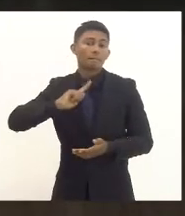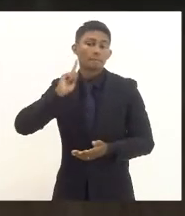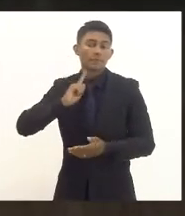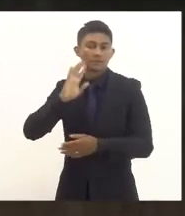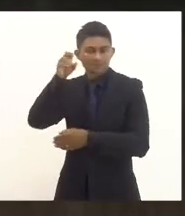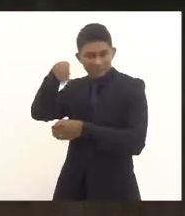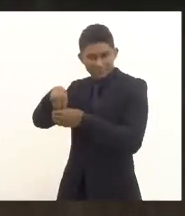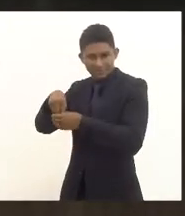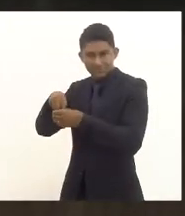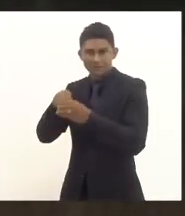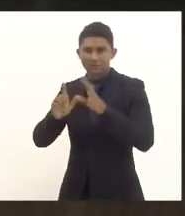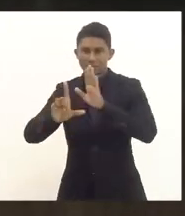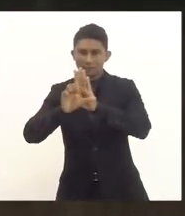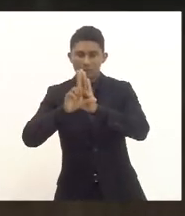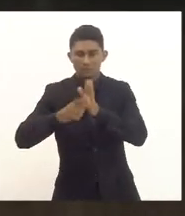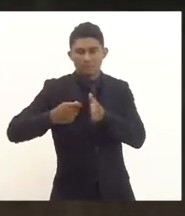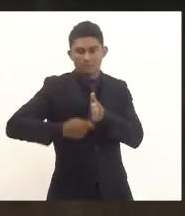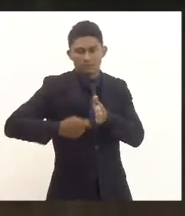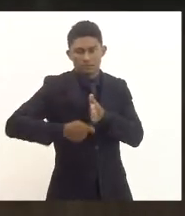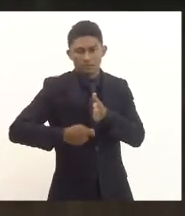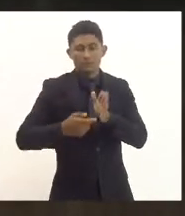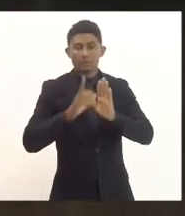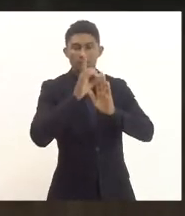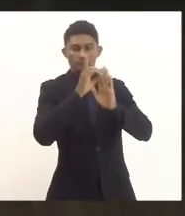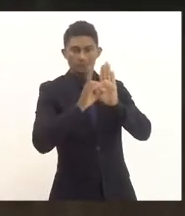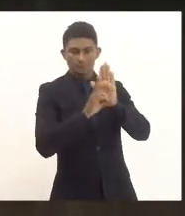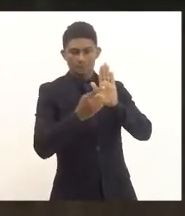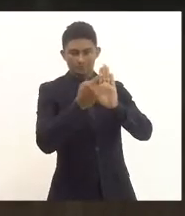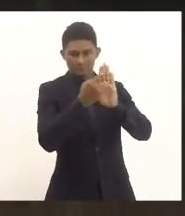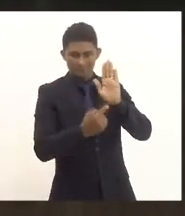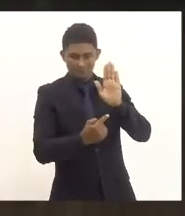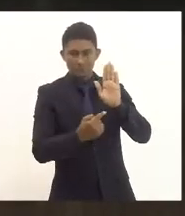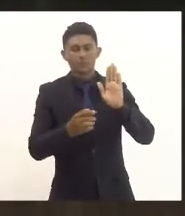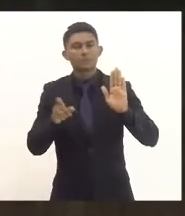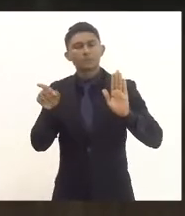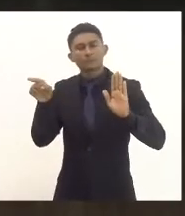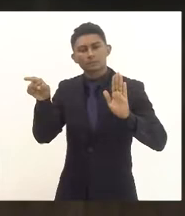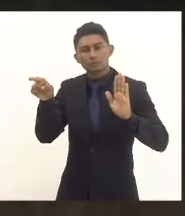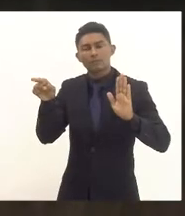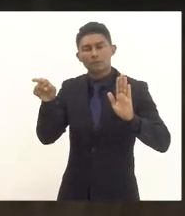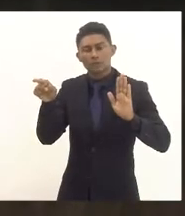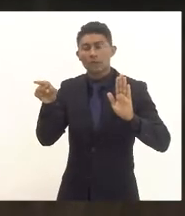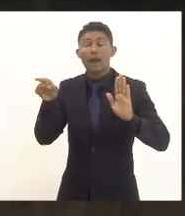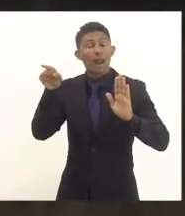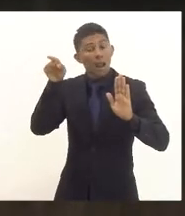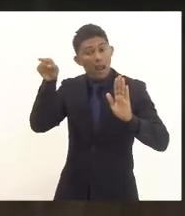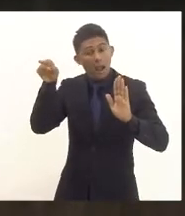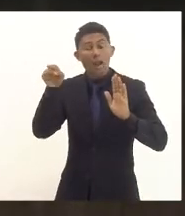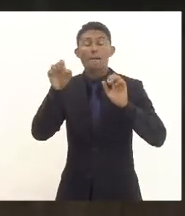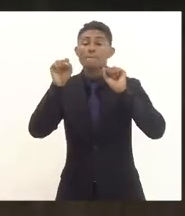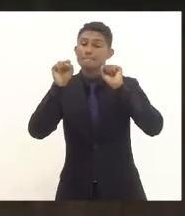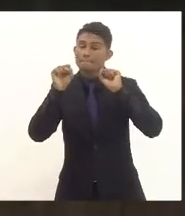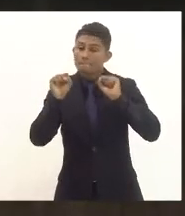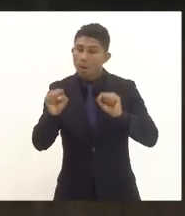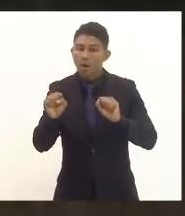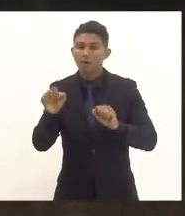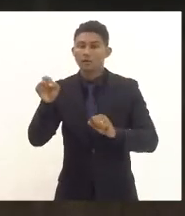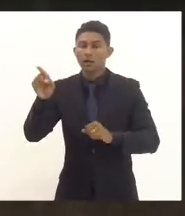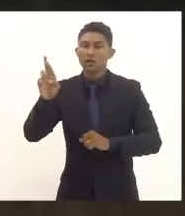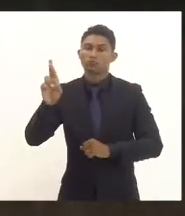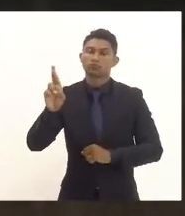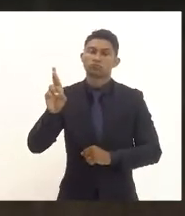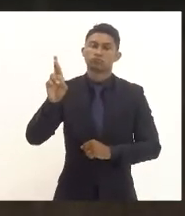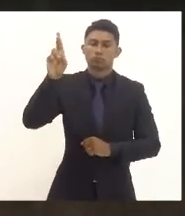Minas esse decreto e possibilita que o superintendente